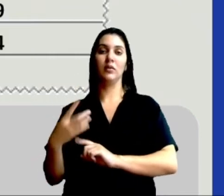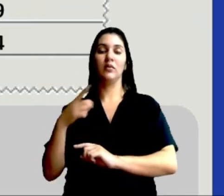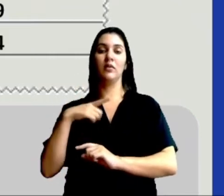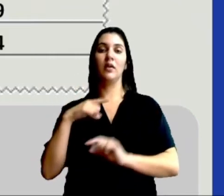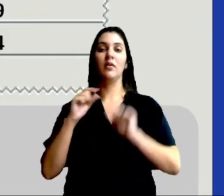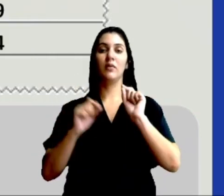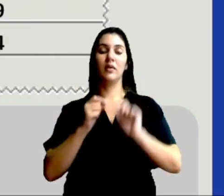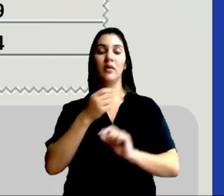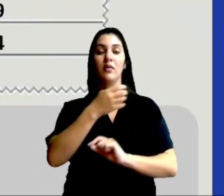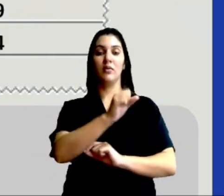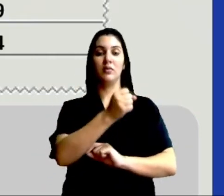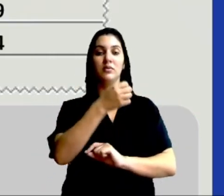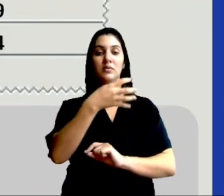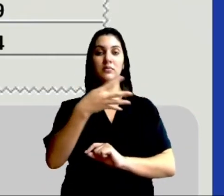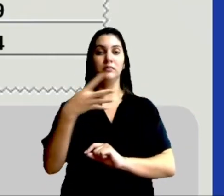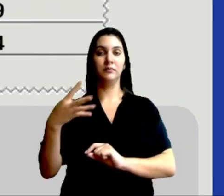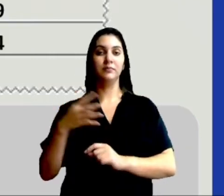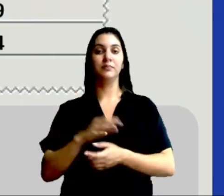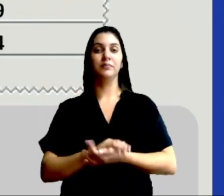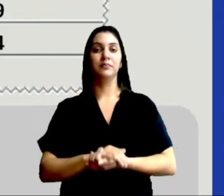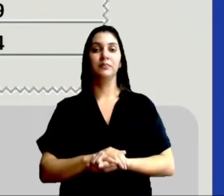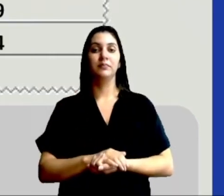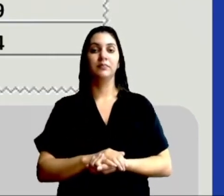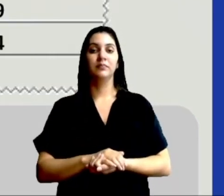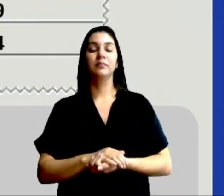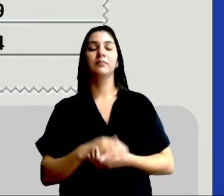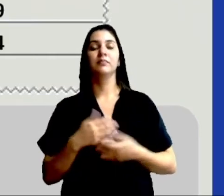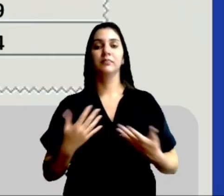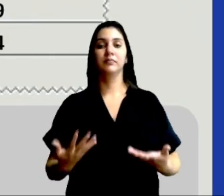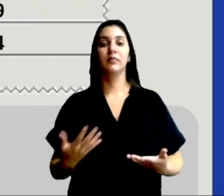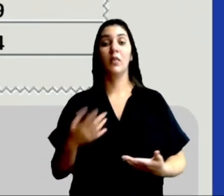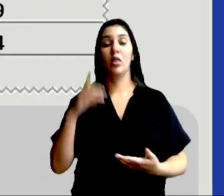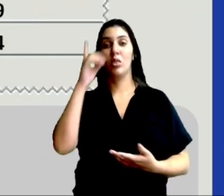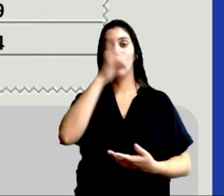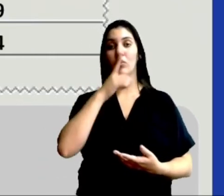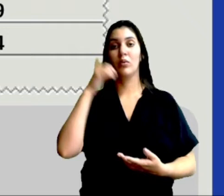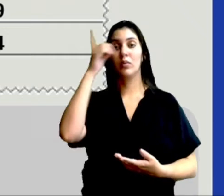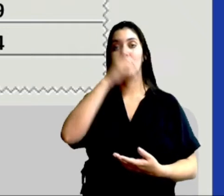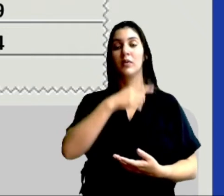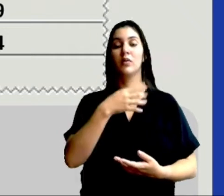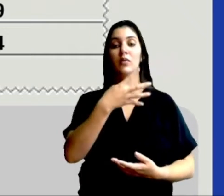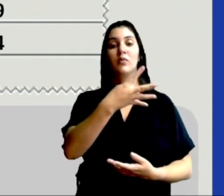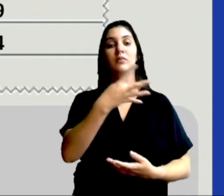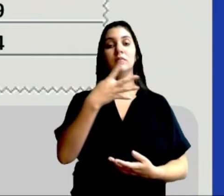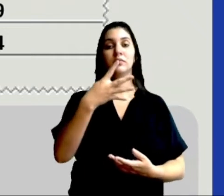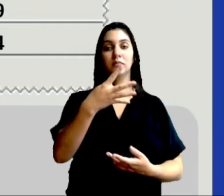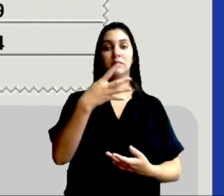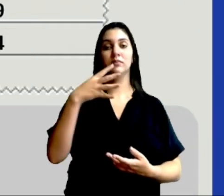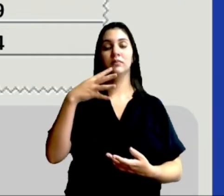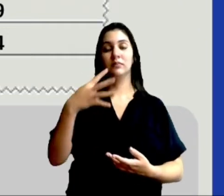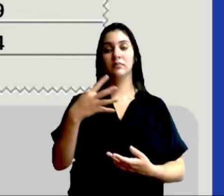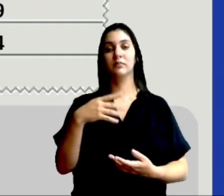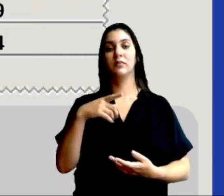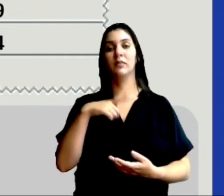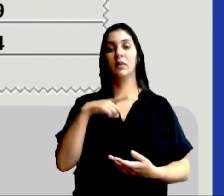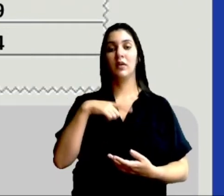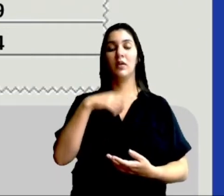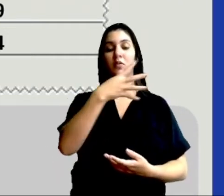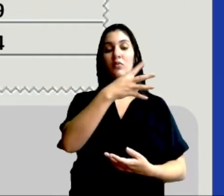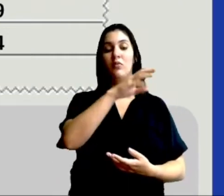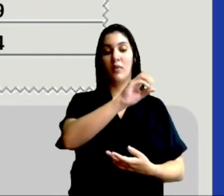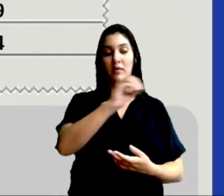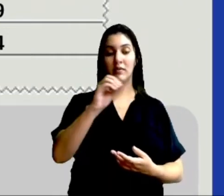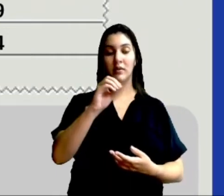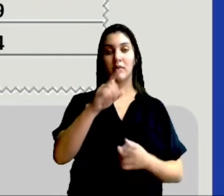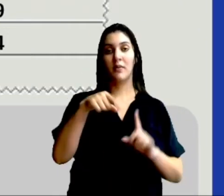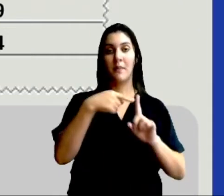tem 844. E no domingo, 444, eu vou pegar aí os 400 da